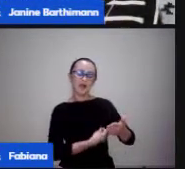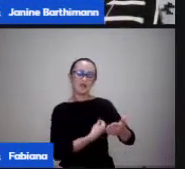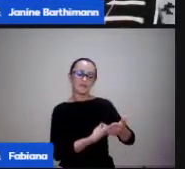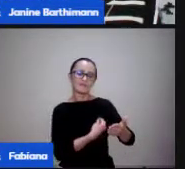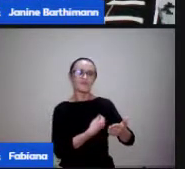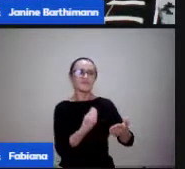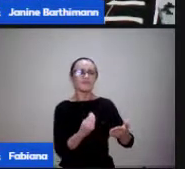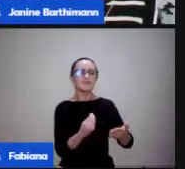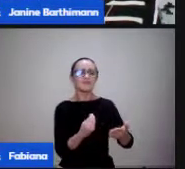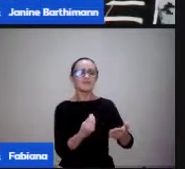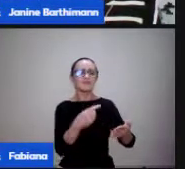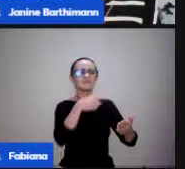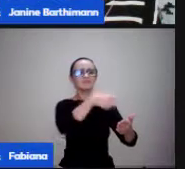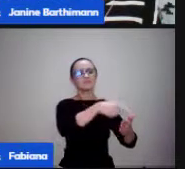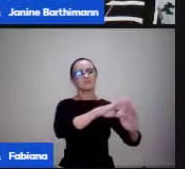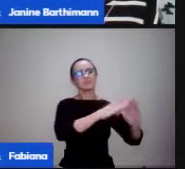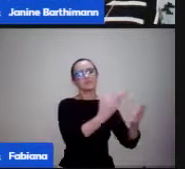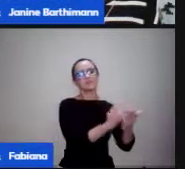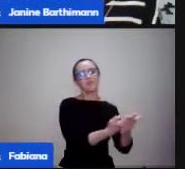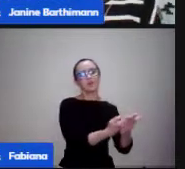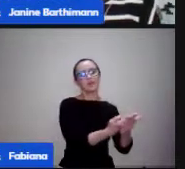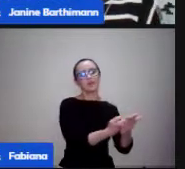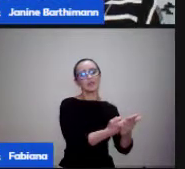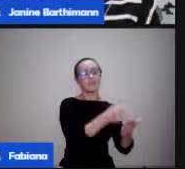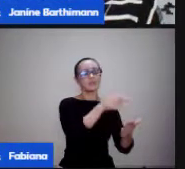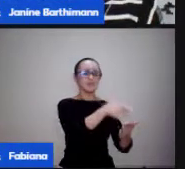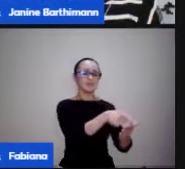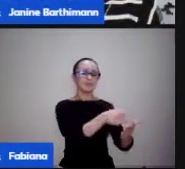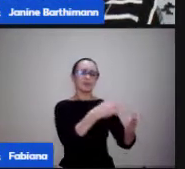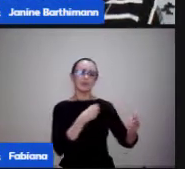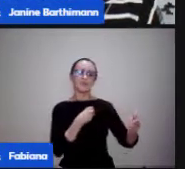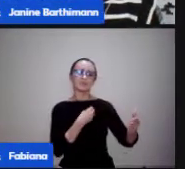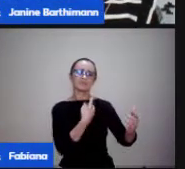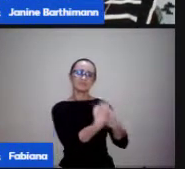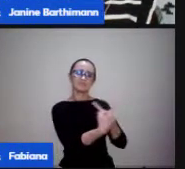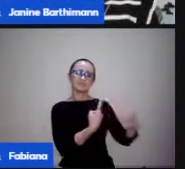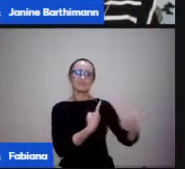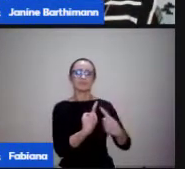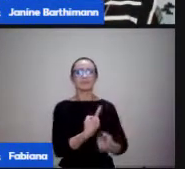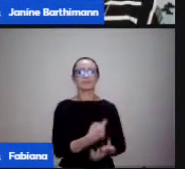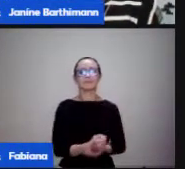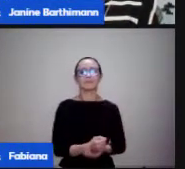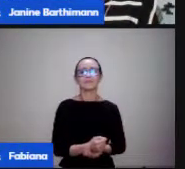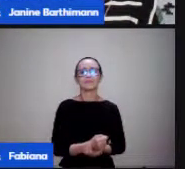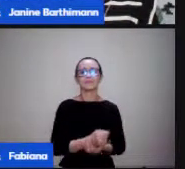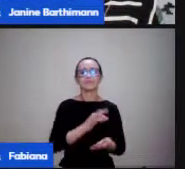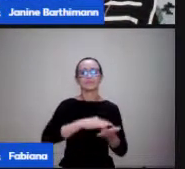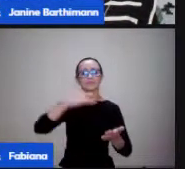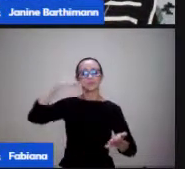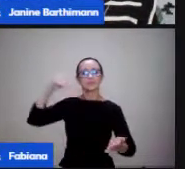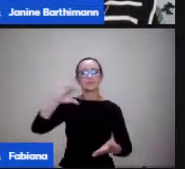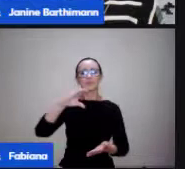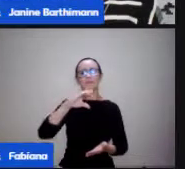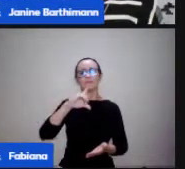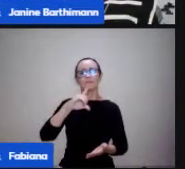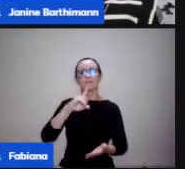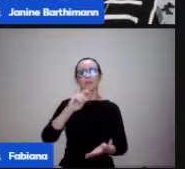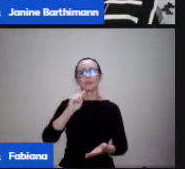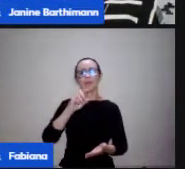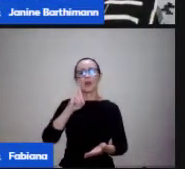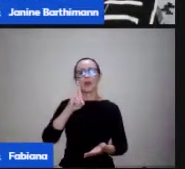Vida, né? Que fala assim, o autor Cláudio Miguel, o Cláudio, o Miguel e a